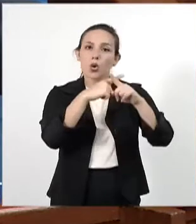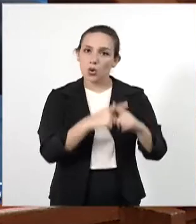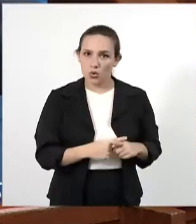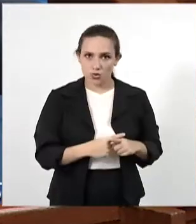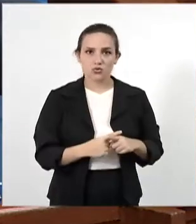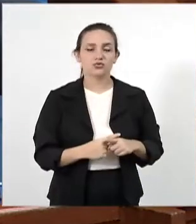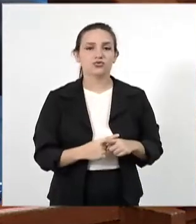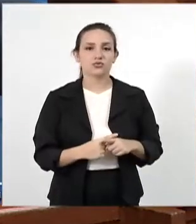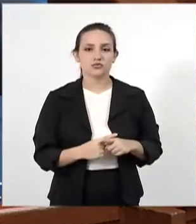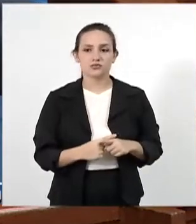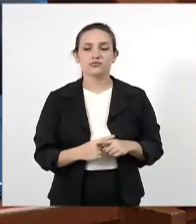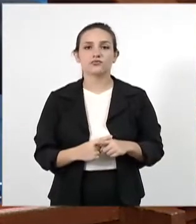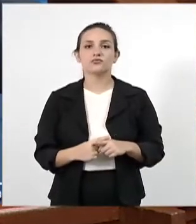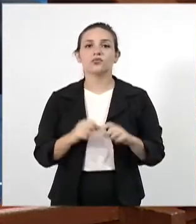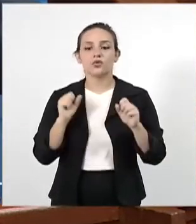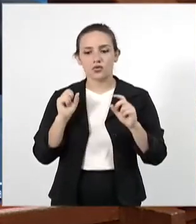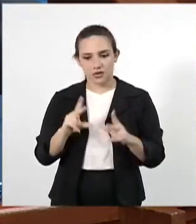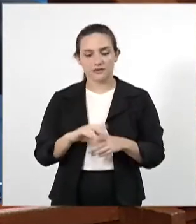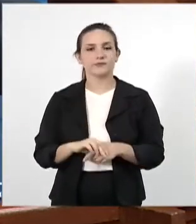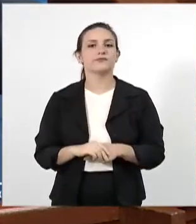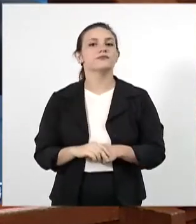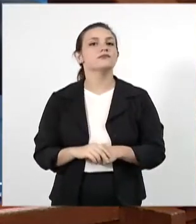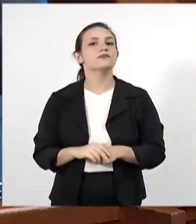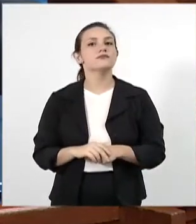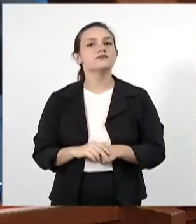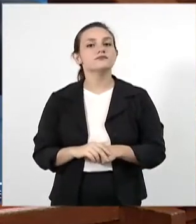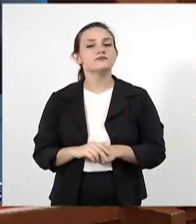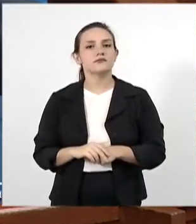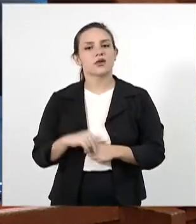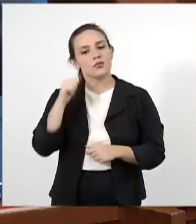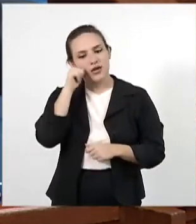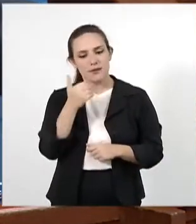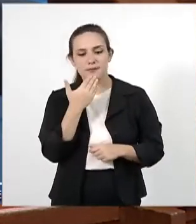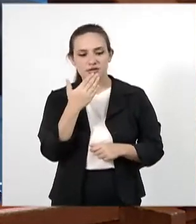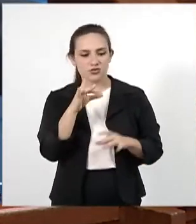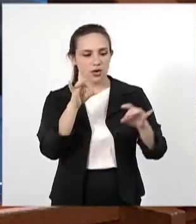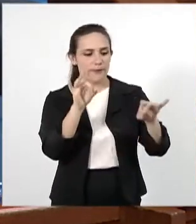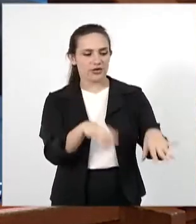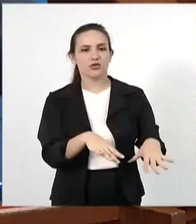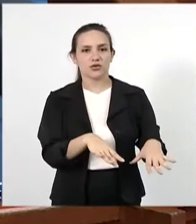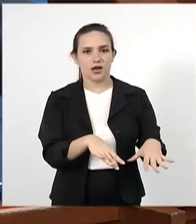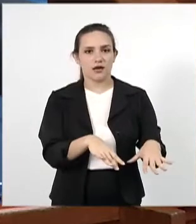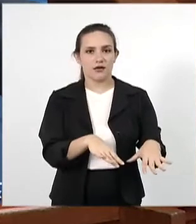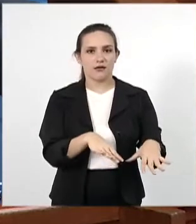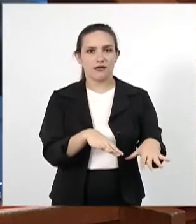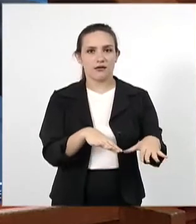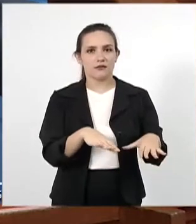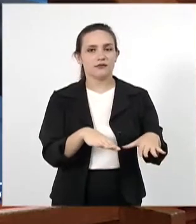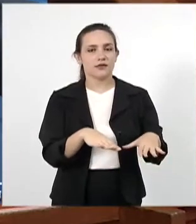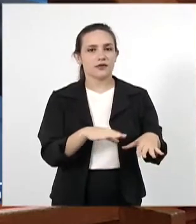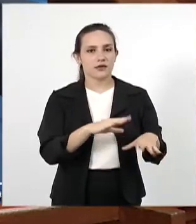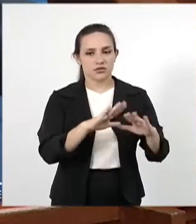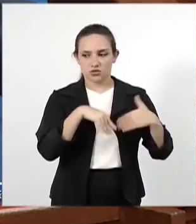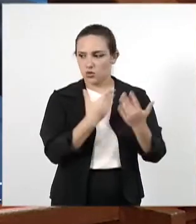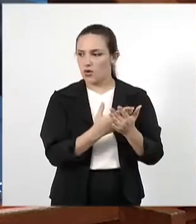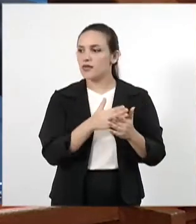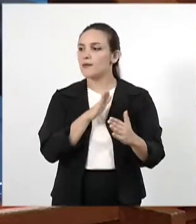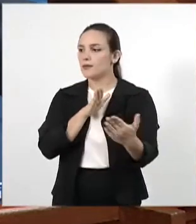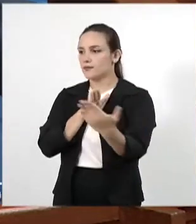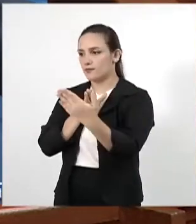da Juliano Varela, saiu e poucos dias depois, ela abandonou o